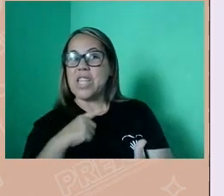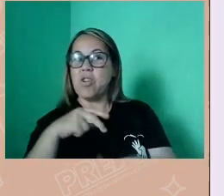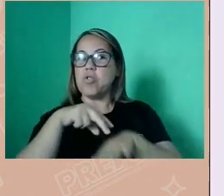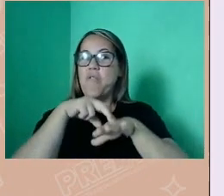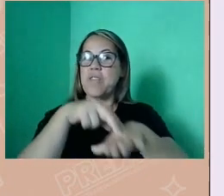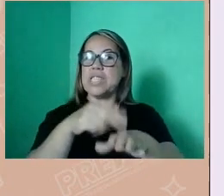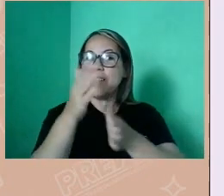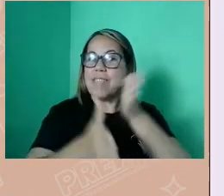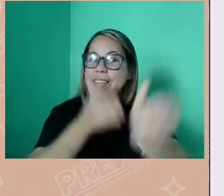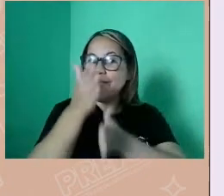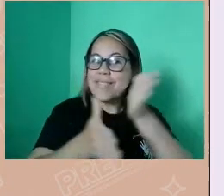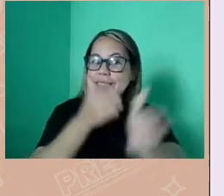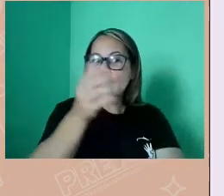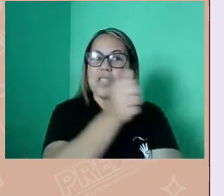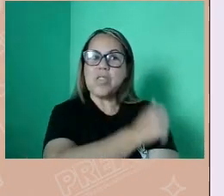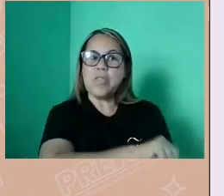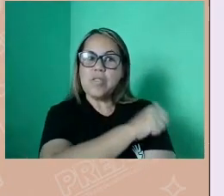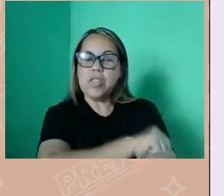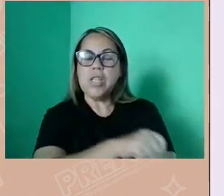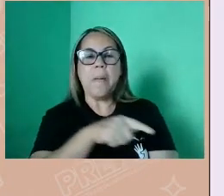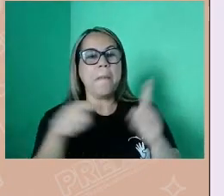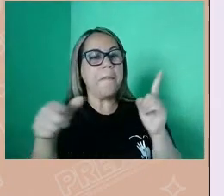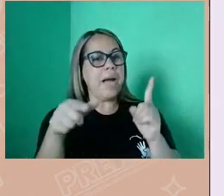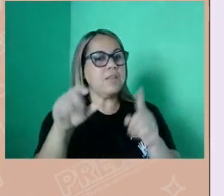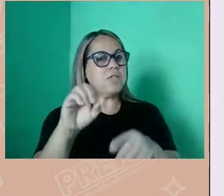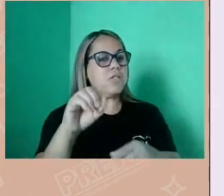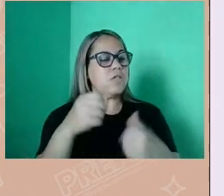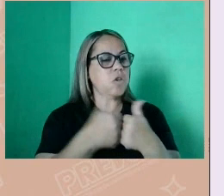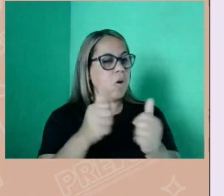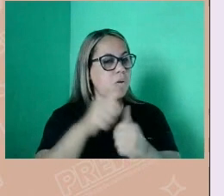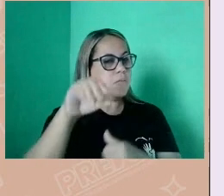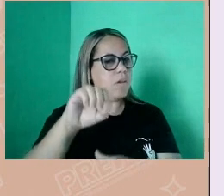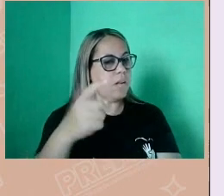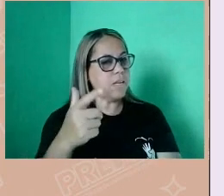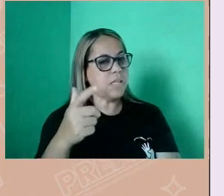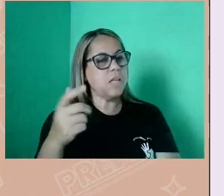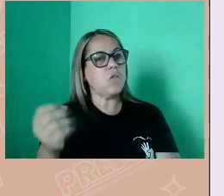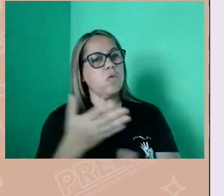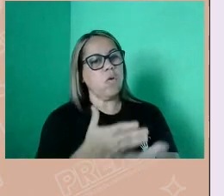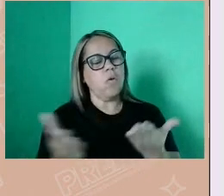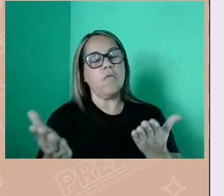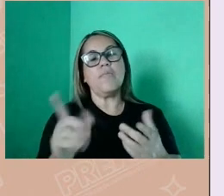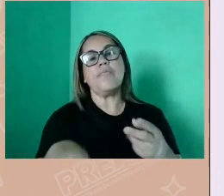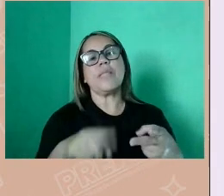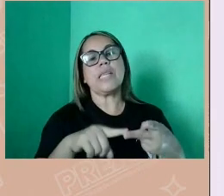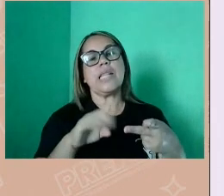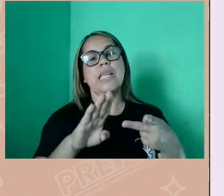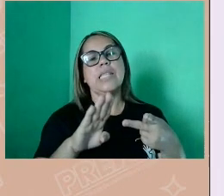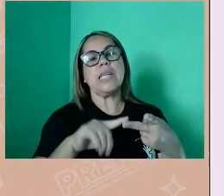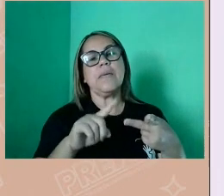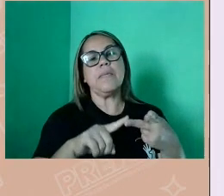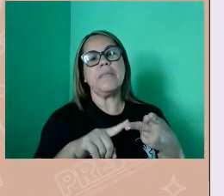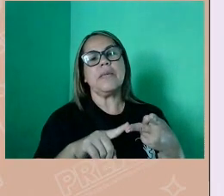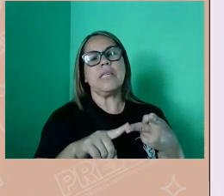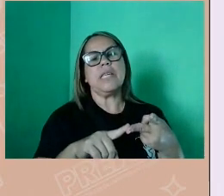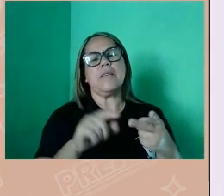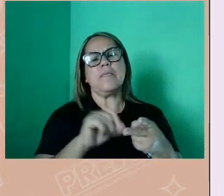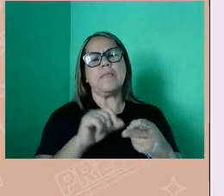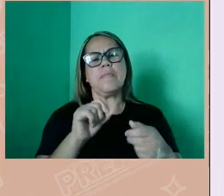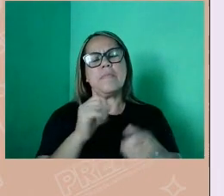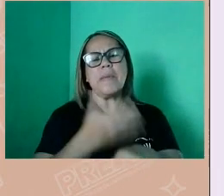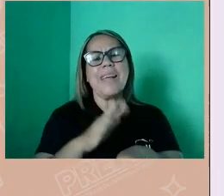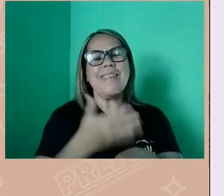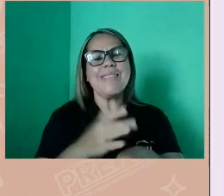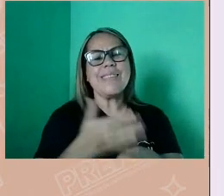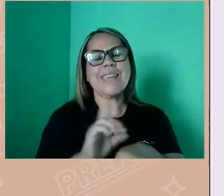os de ônibus na cidade de Olinda é mais recente letra B a prática ilegal desenvolvida pelos integrantes do grupo